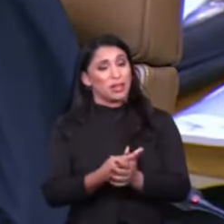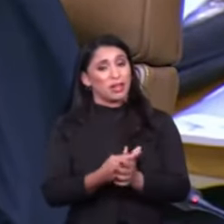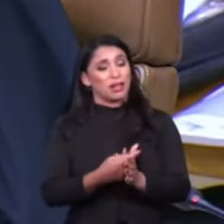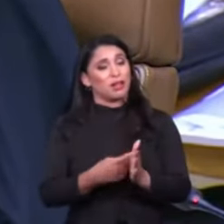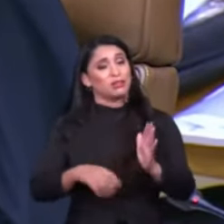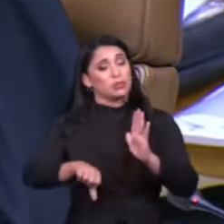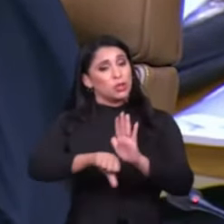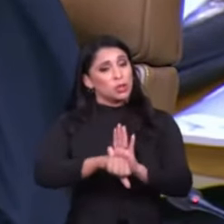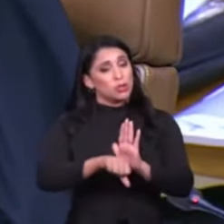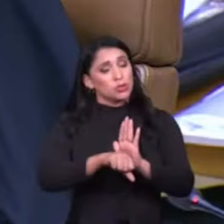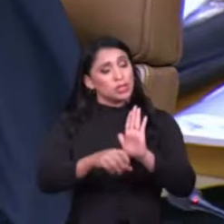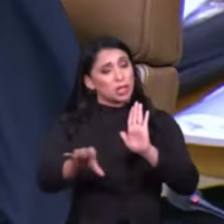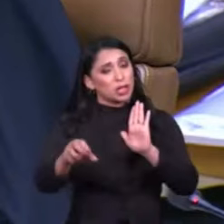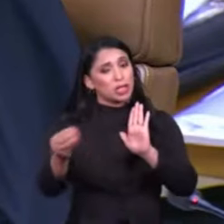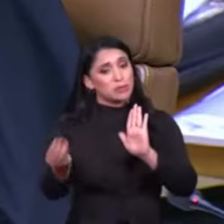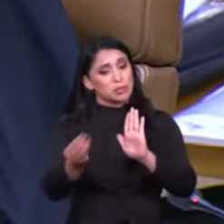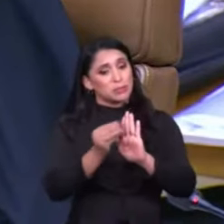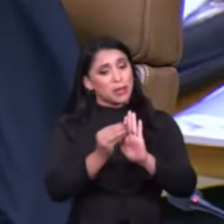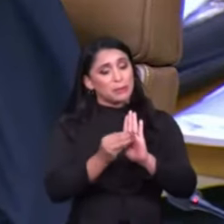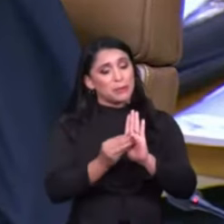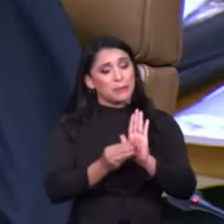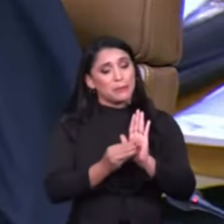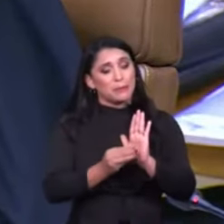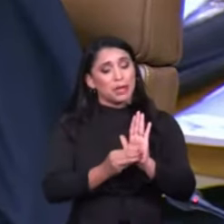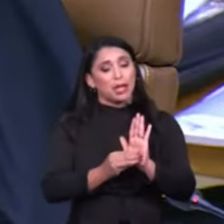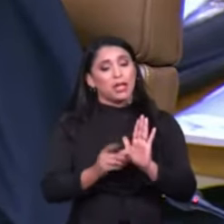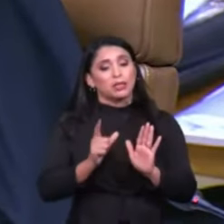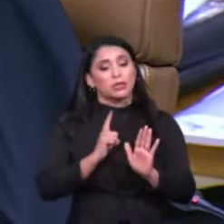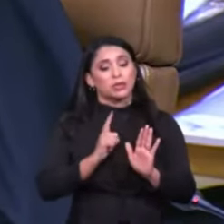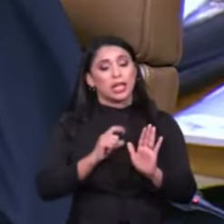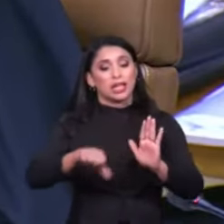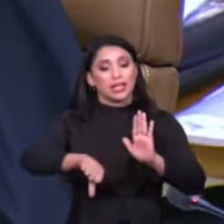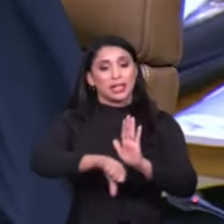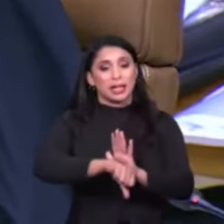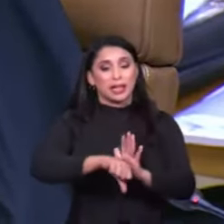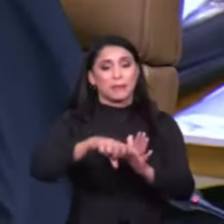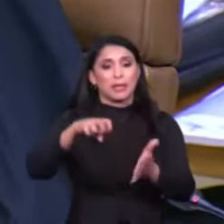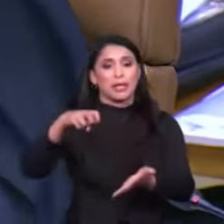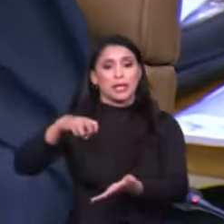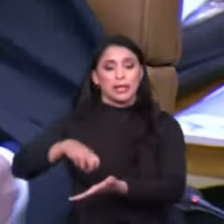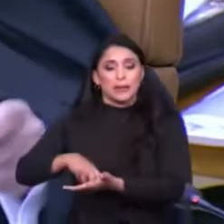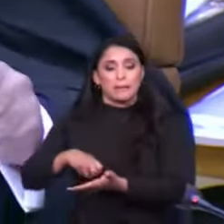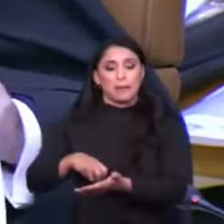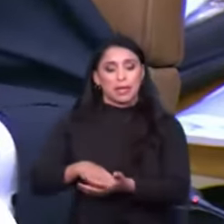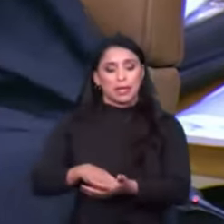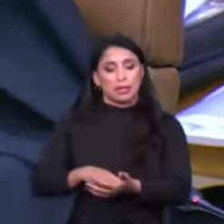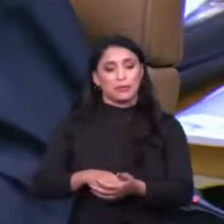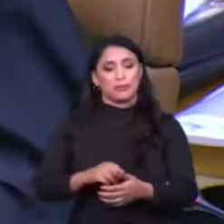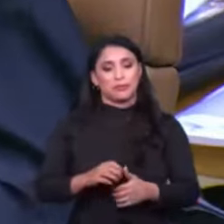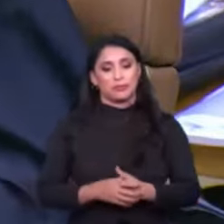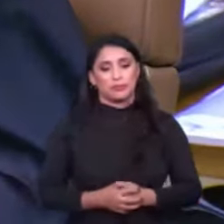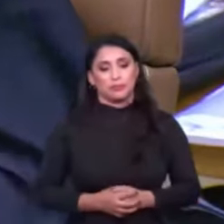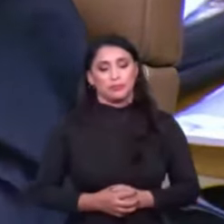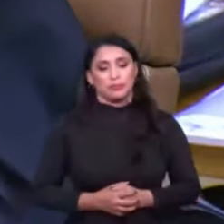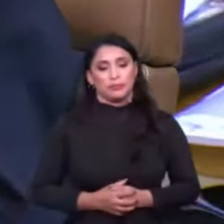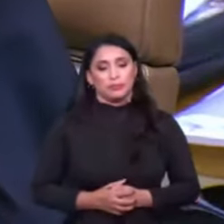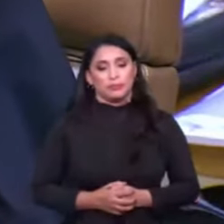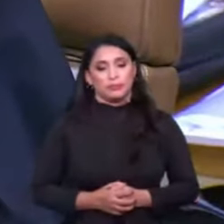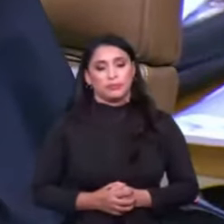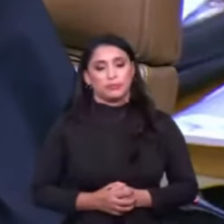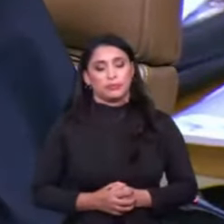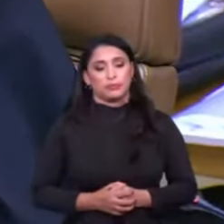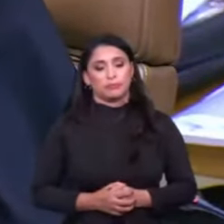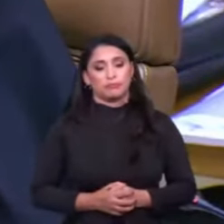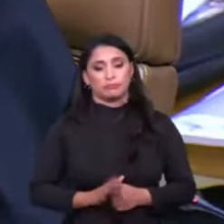infrações relativas ao usuário de drogas em um capítulo denominado dos crimes e das penas, só a ele referentes. Questão de